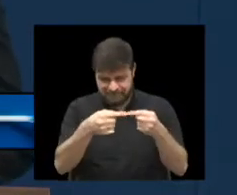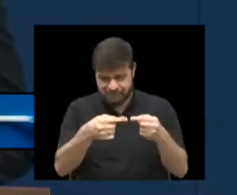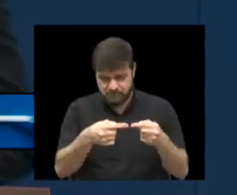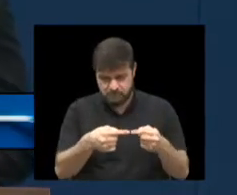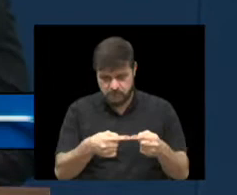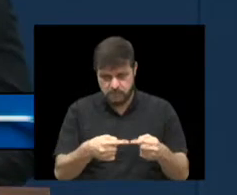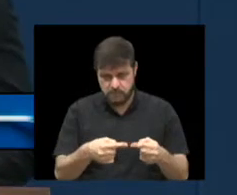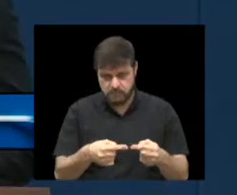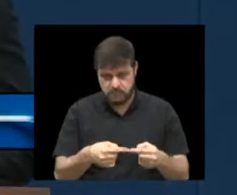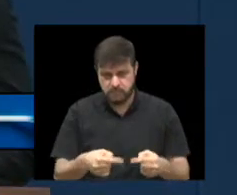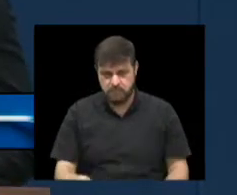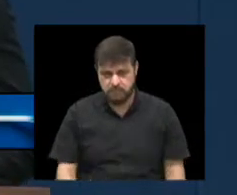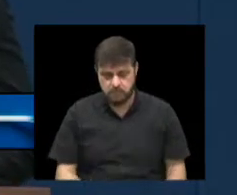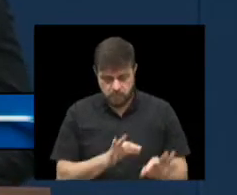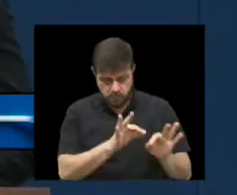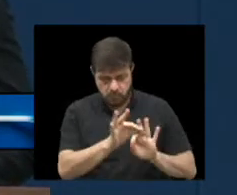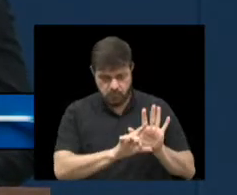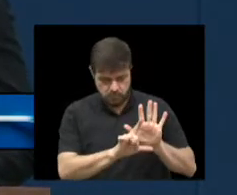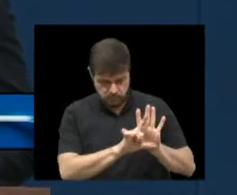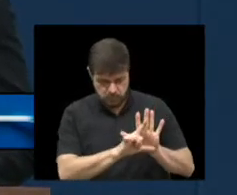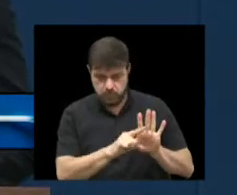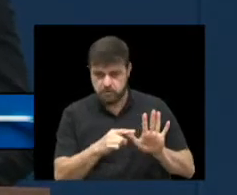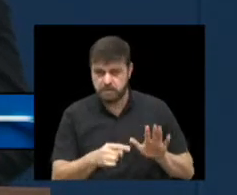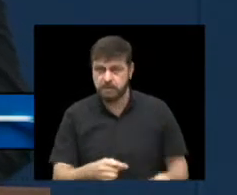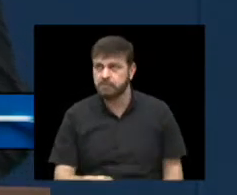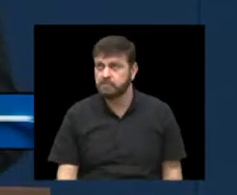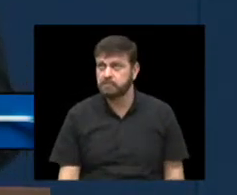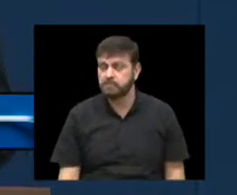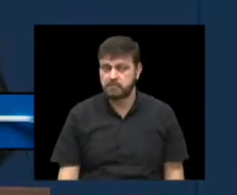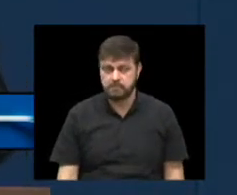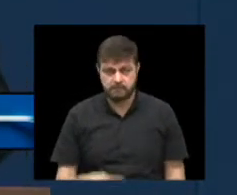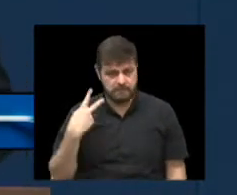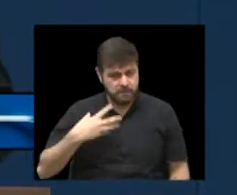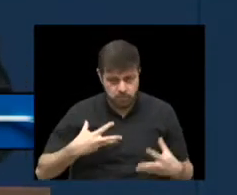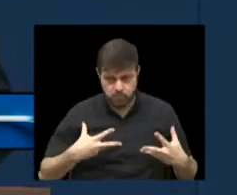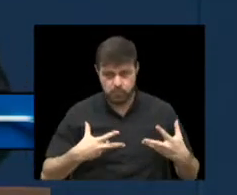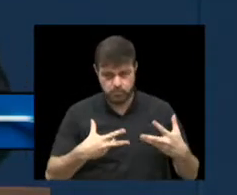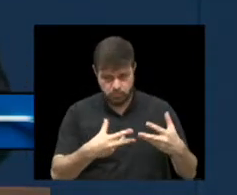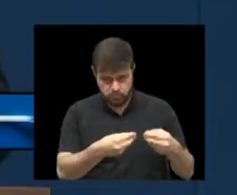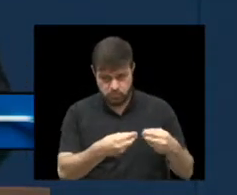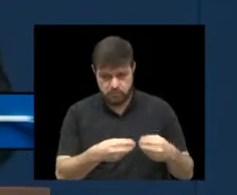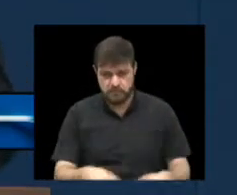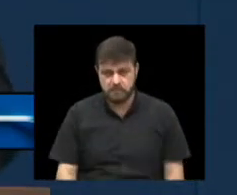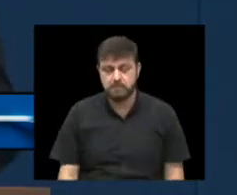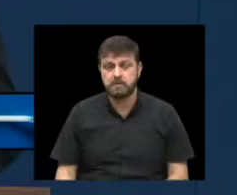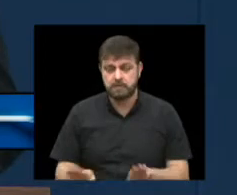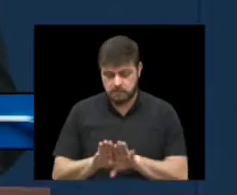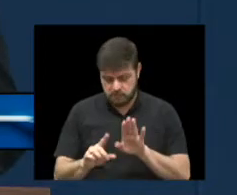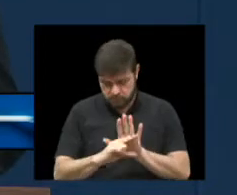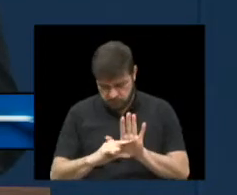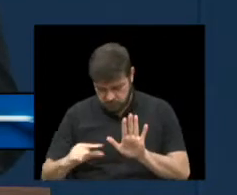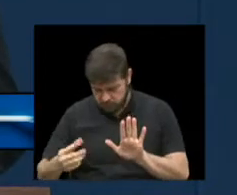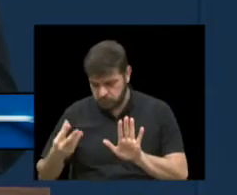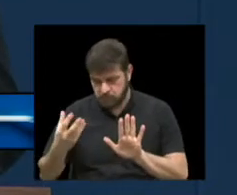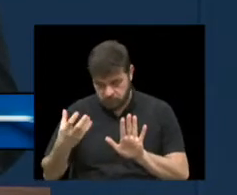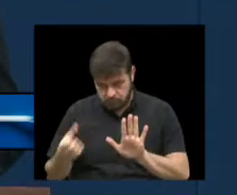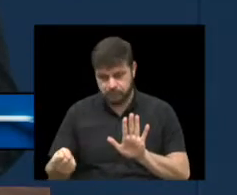favorável ao projeto de lei por unanimidade, bem como também